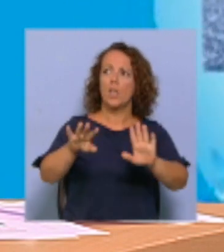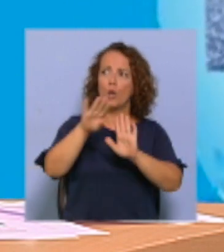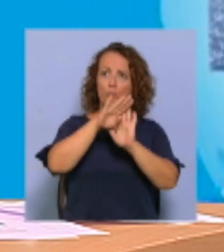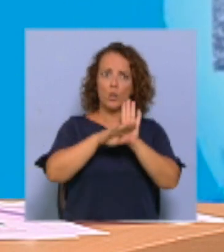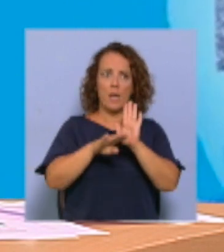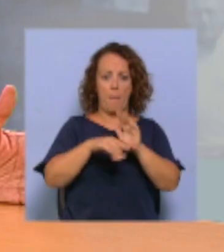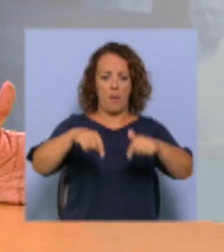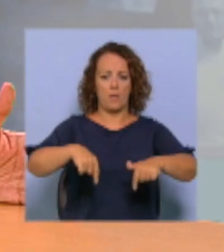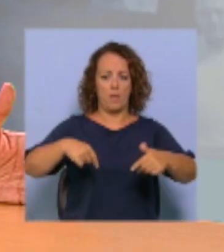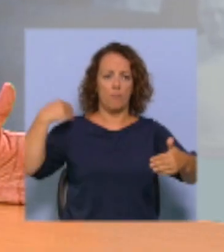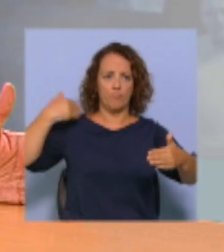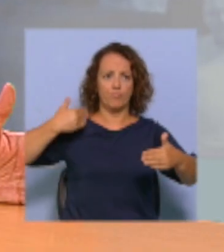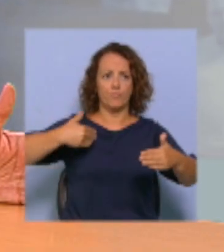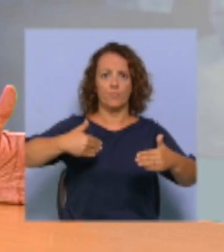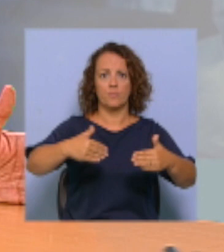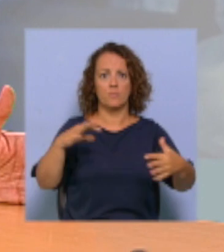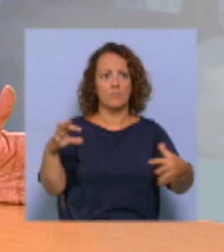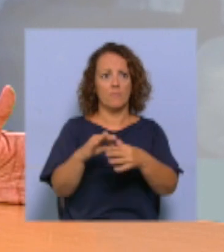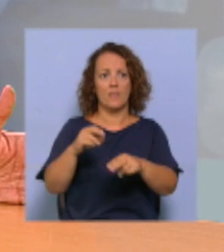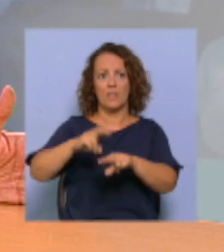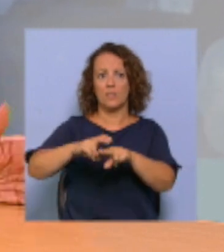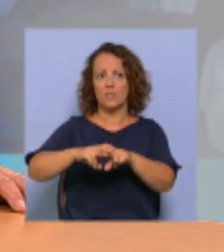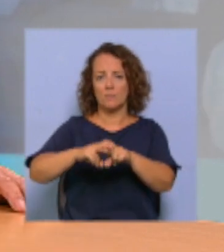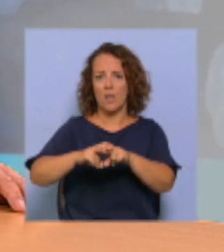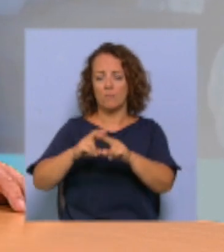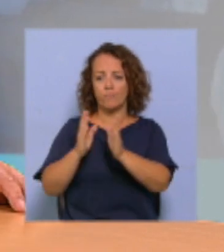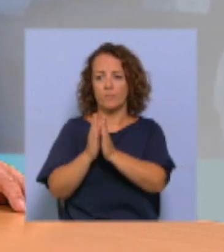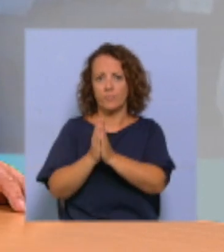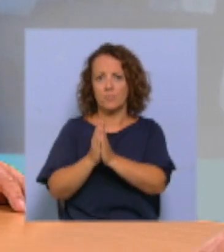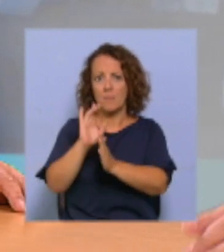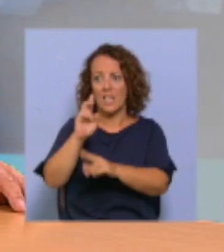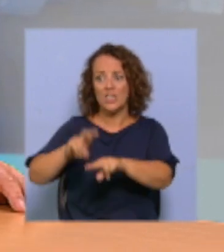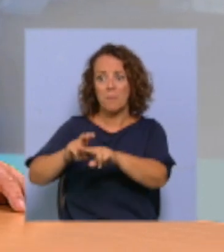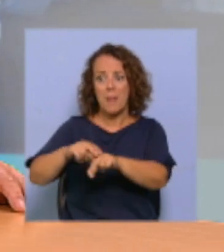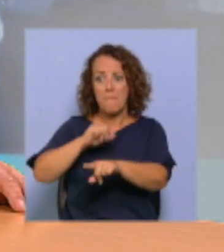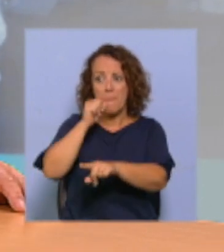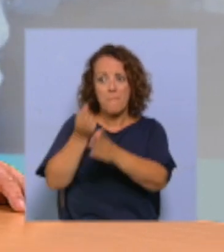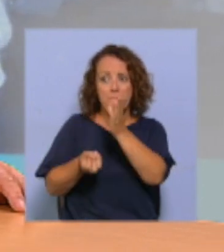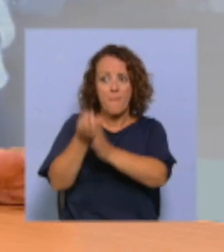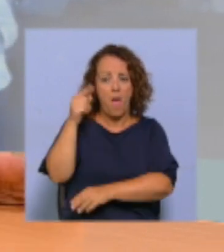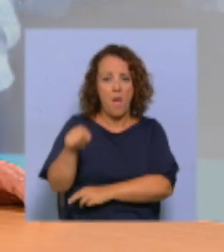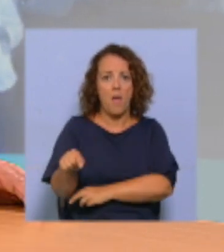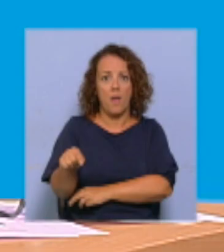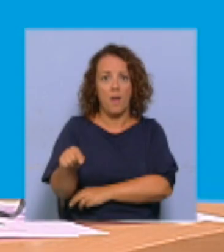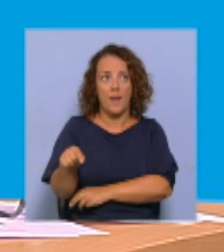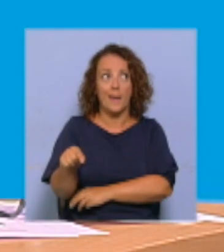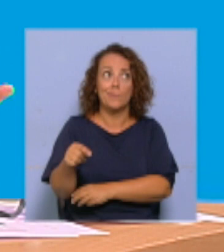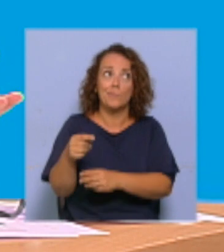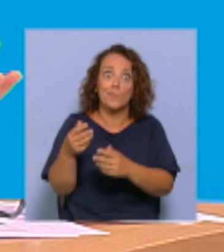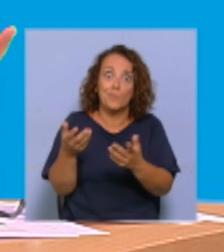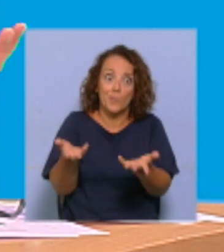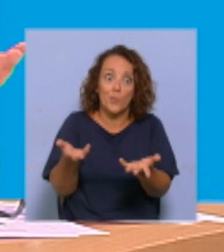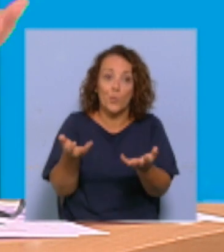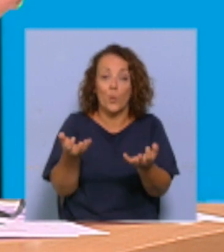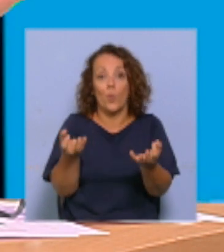tem sido desempenhado pelas disciplinas de educação moral e religiosa católica, antes de haver estas disciplinas a meio escolar, não é? Pronto, mas aí é que